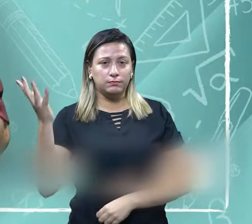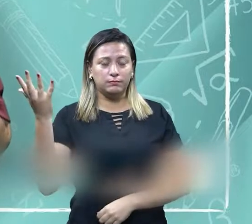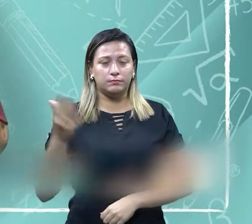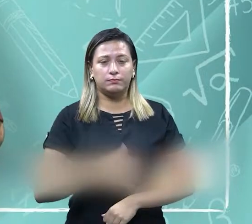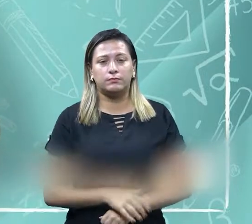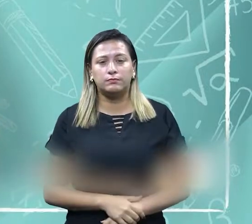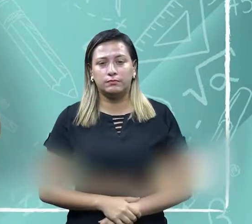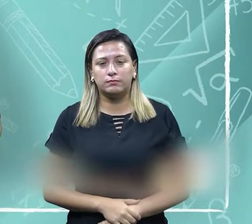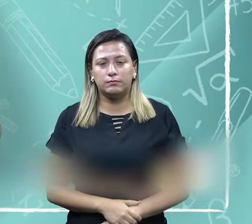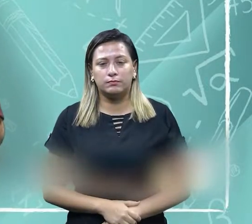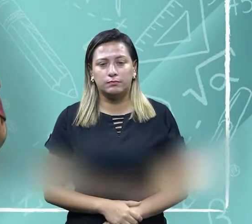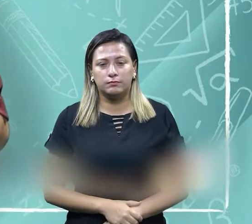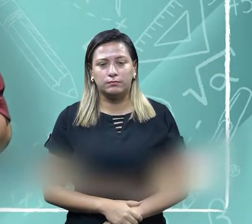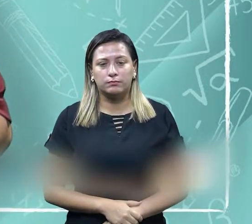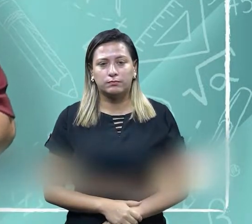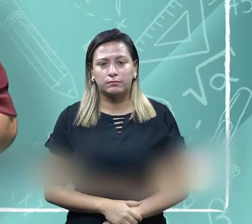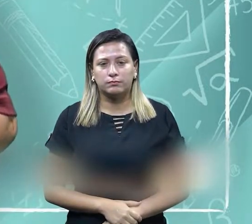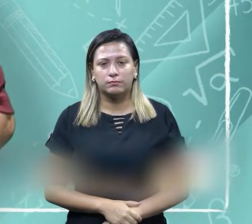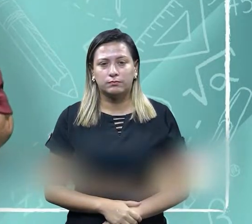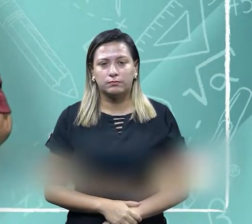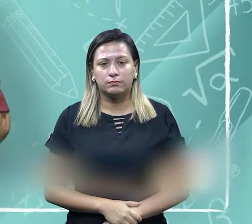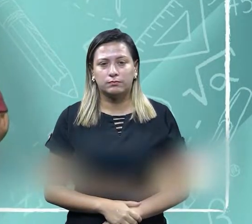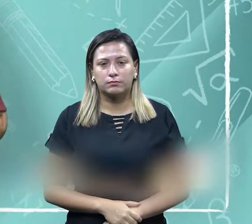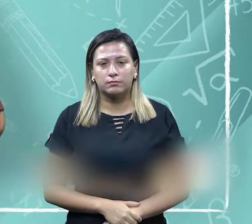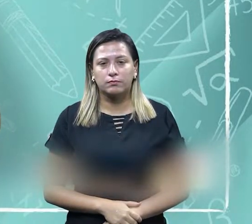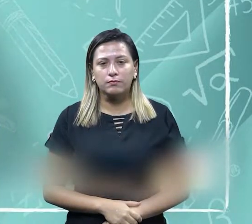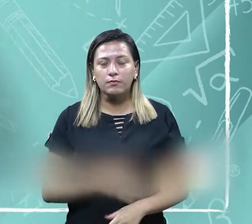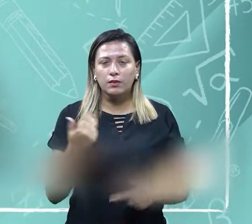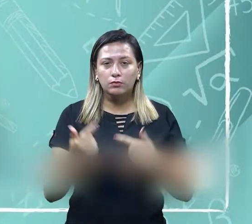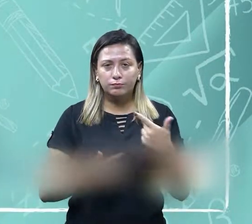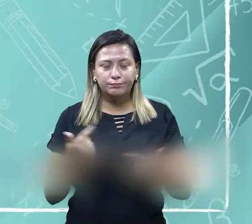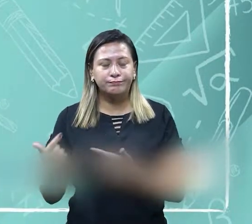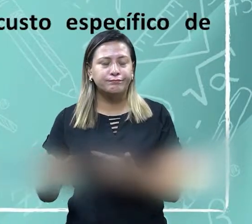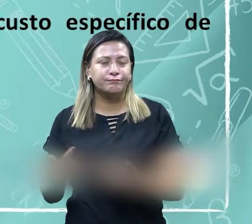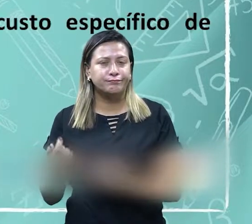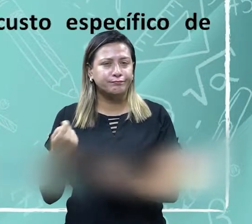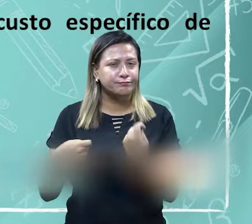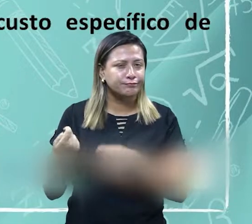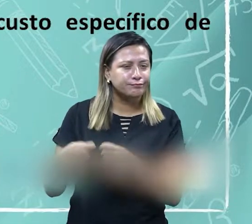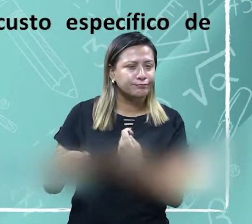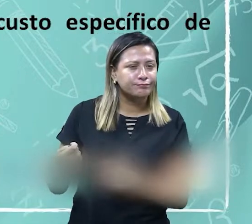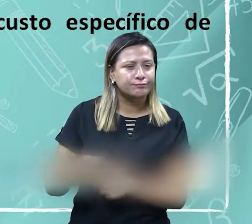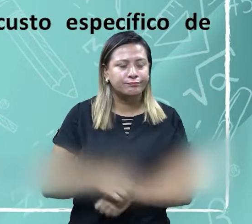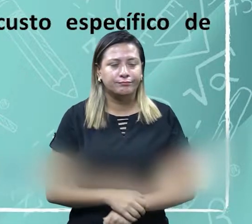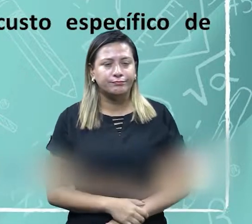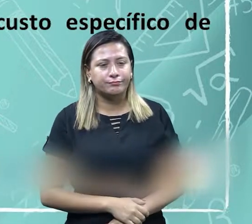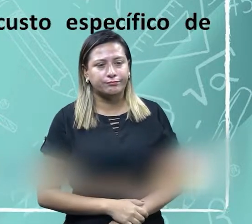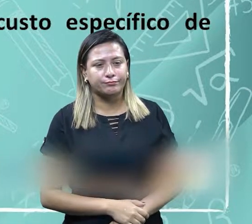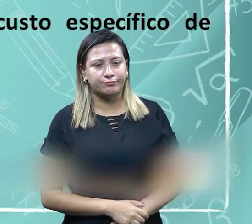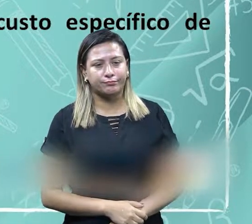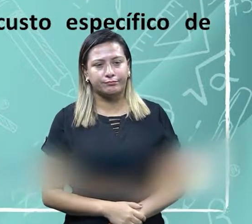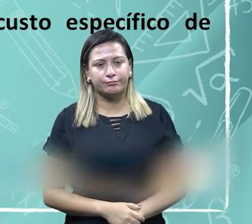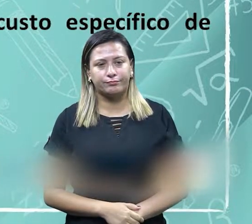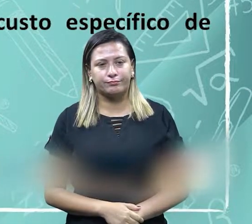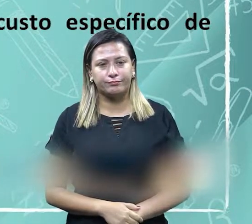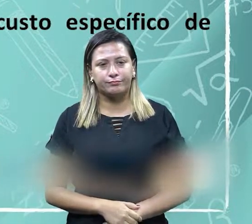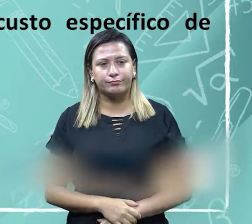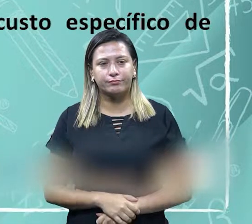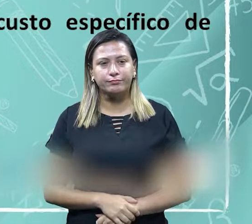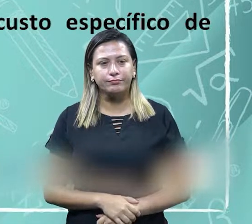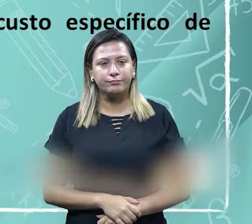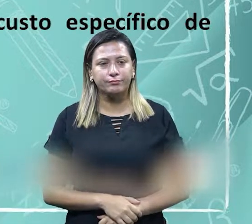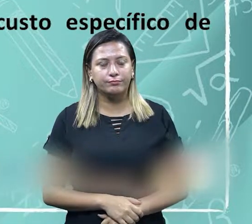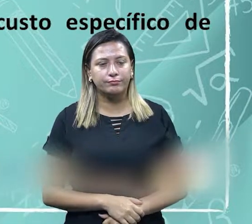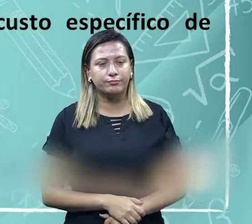é essa ideia da ação do processo de negociação, do processo de exportação. O